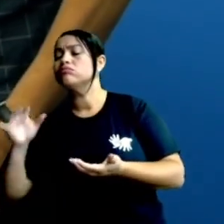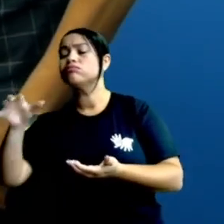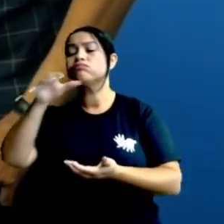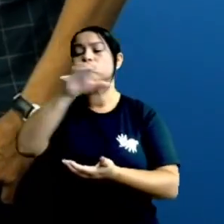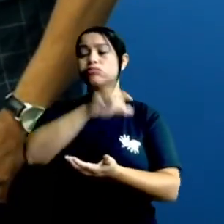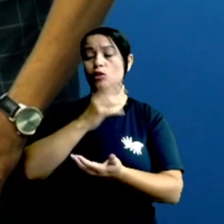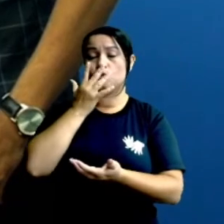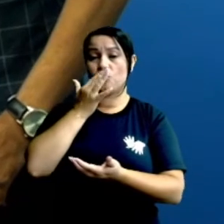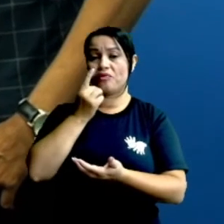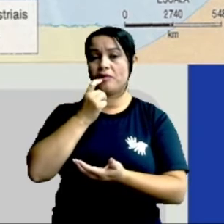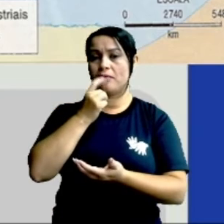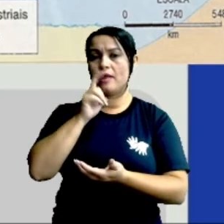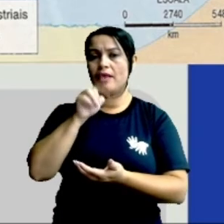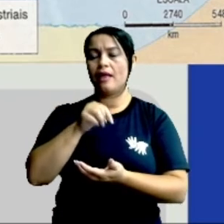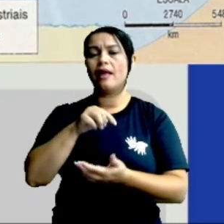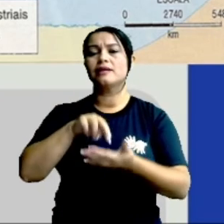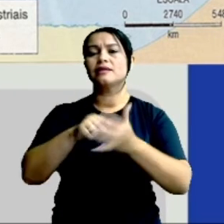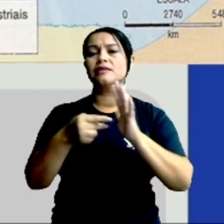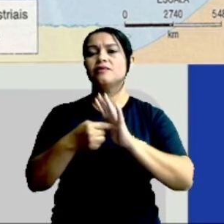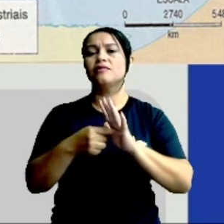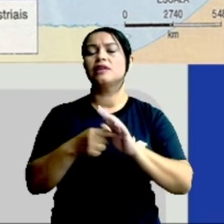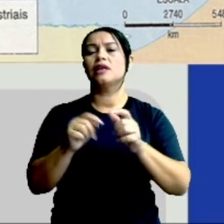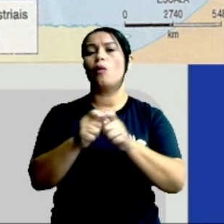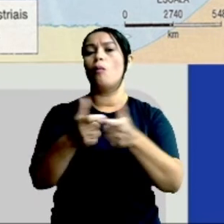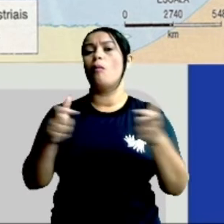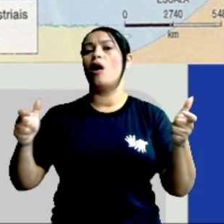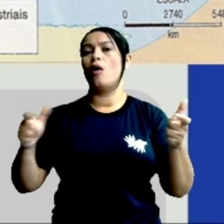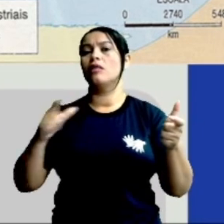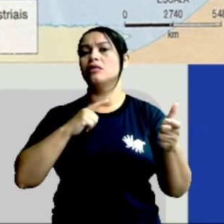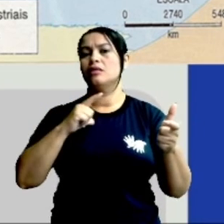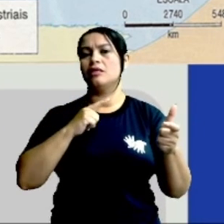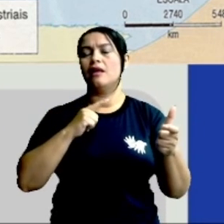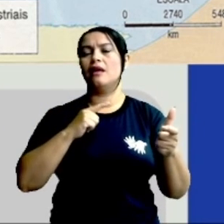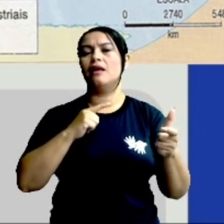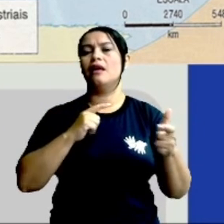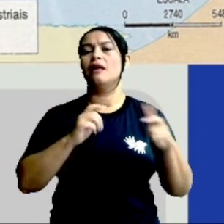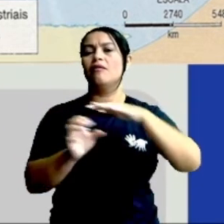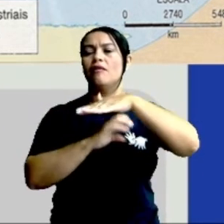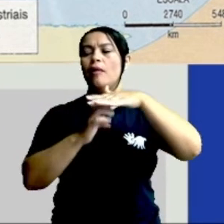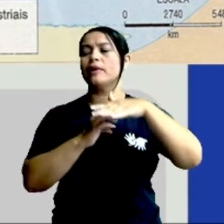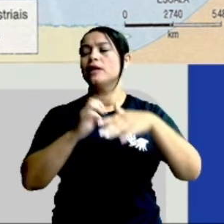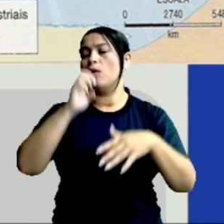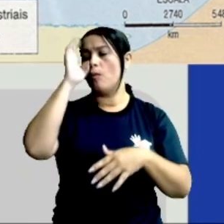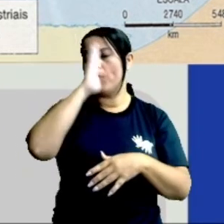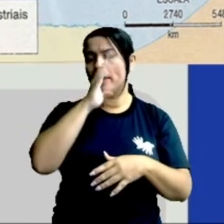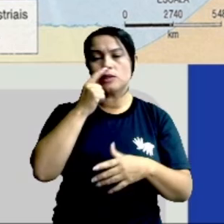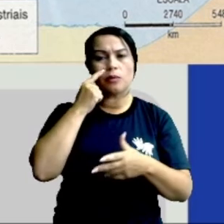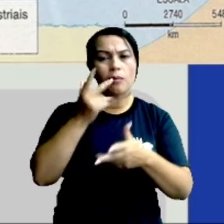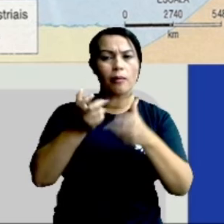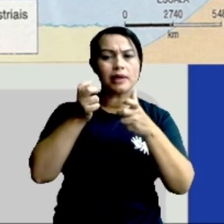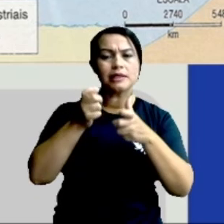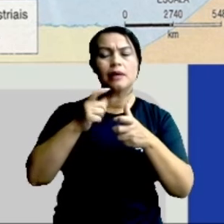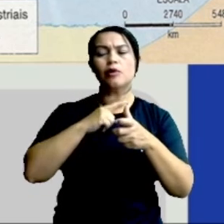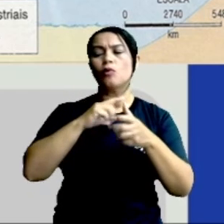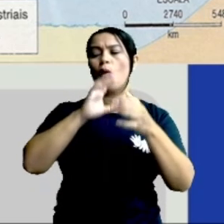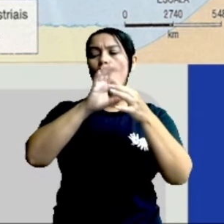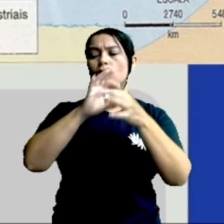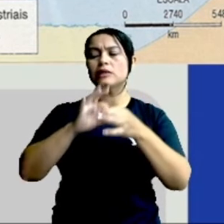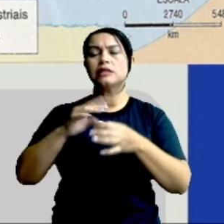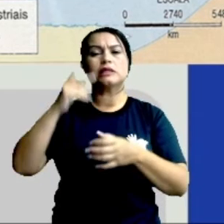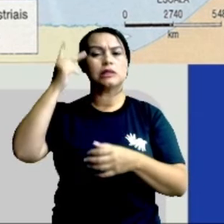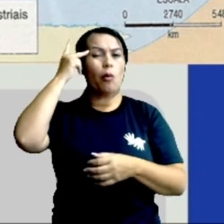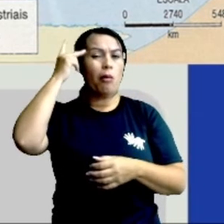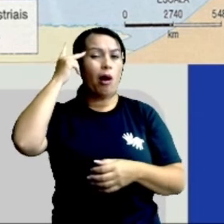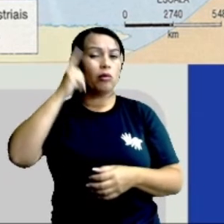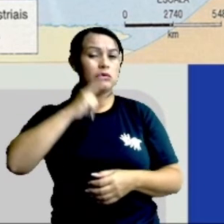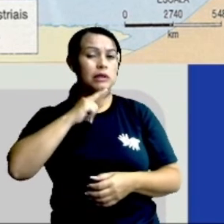a cor aí vermelha seriam os pontos de maior industrialização no mundo. Então o Brasil aqui, ó, perceba que nesse contexto tá lá São Paulo com